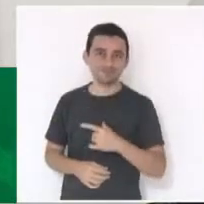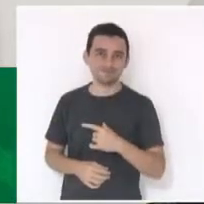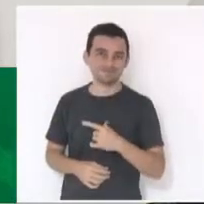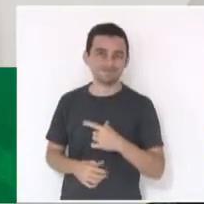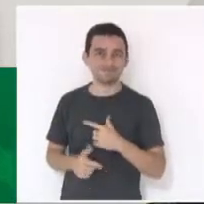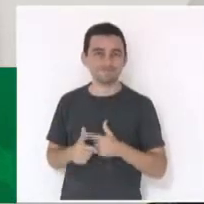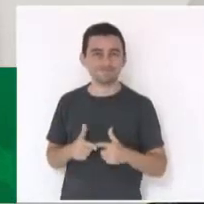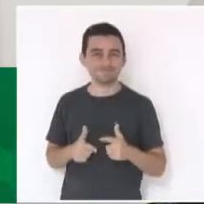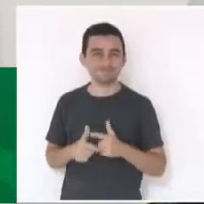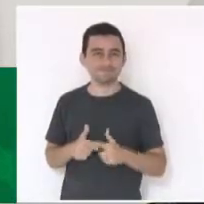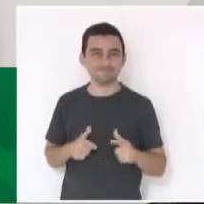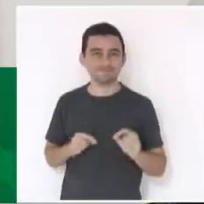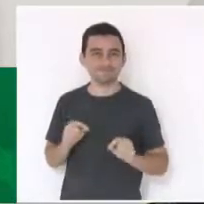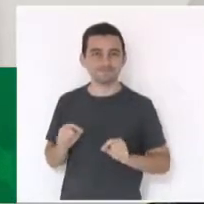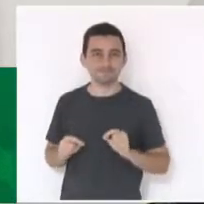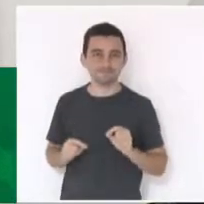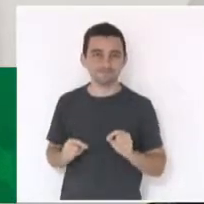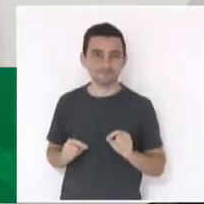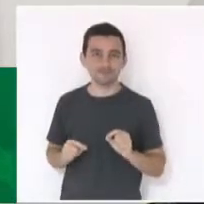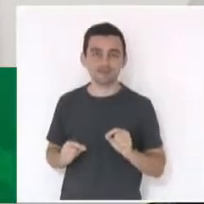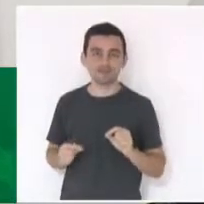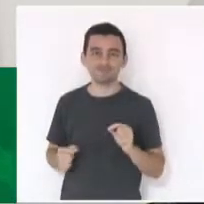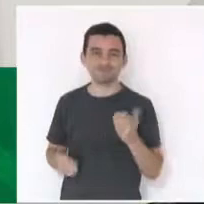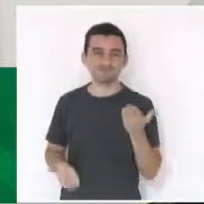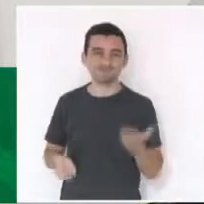situação de desigualdade